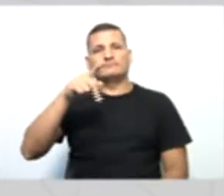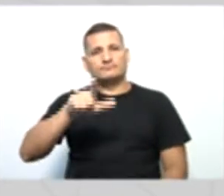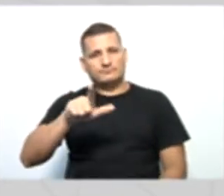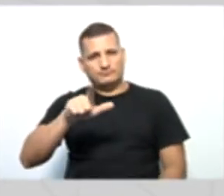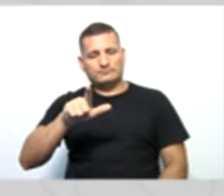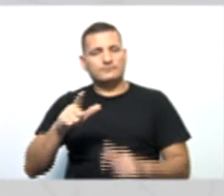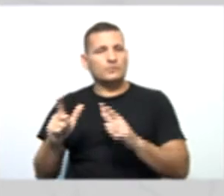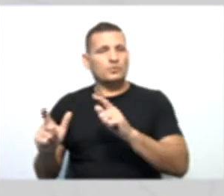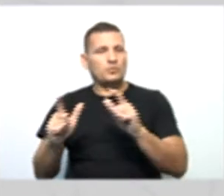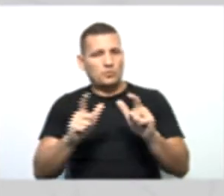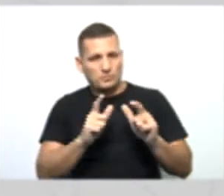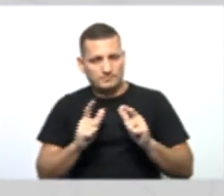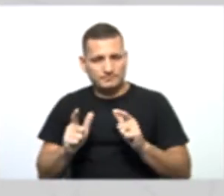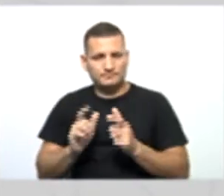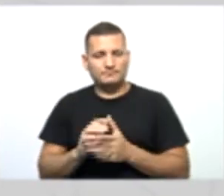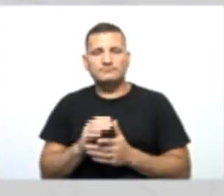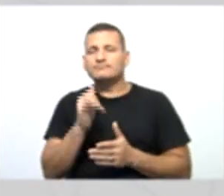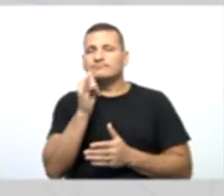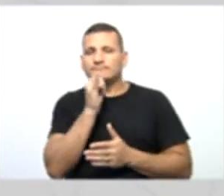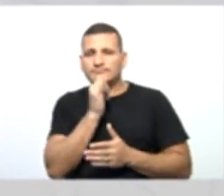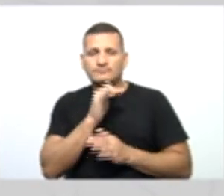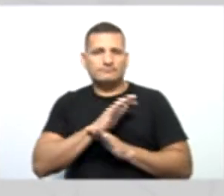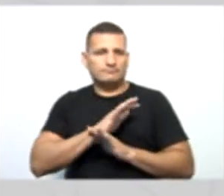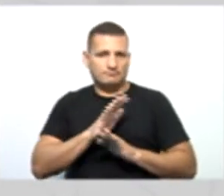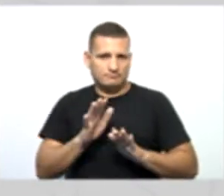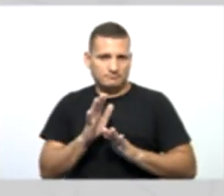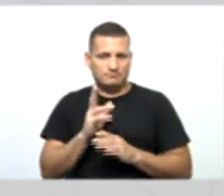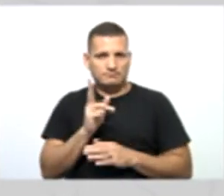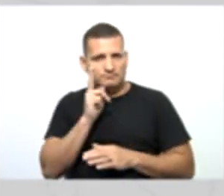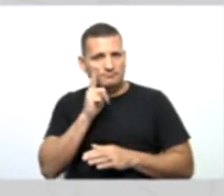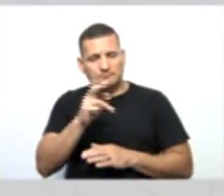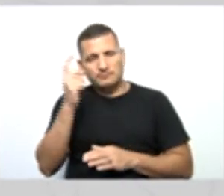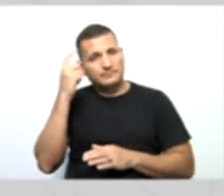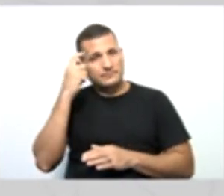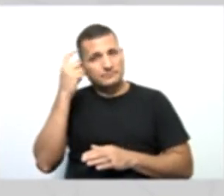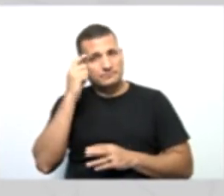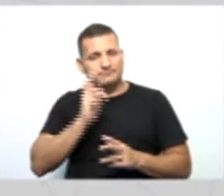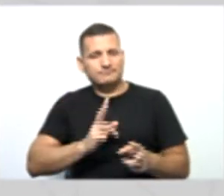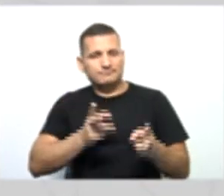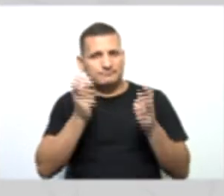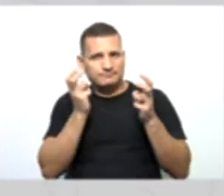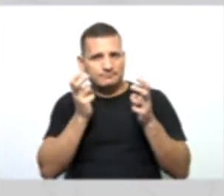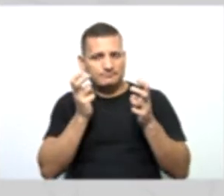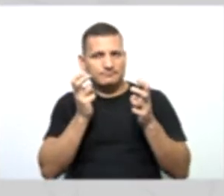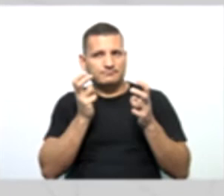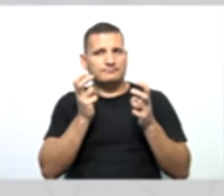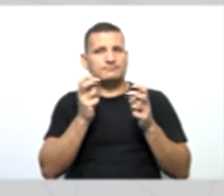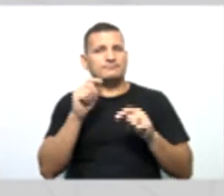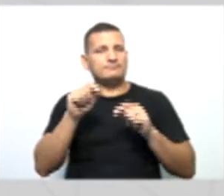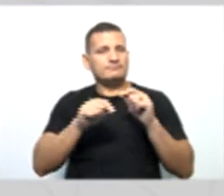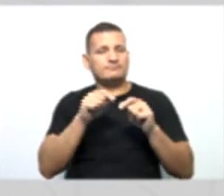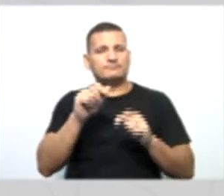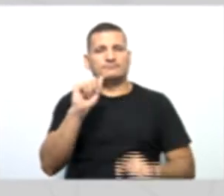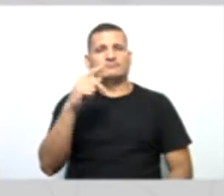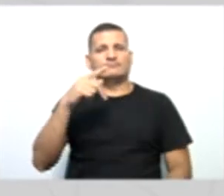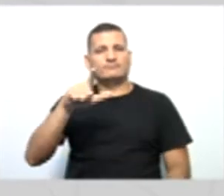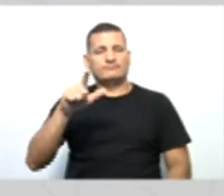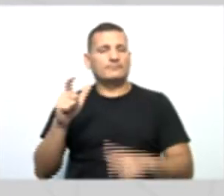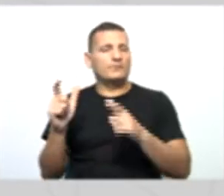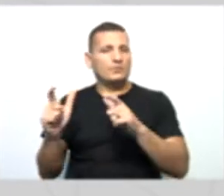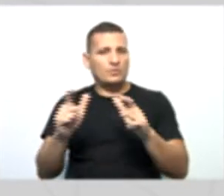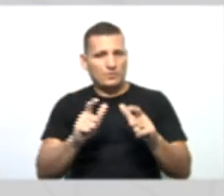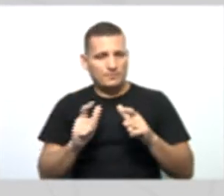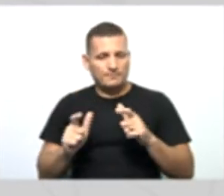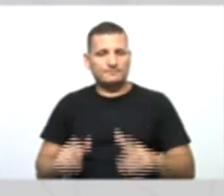produtivos locais. São exemplos, tá? Só para a gente pensar e perceber o que são esses arranjos produtivos